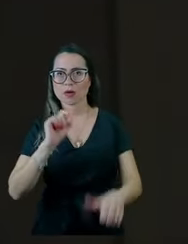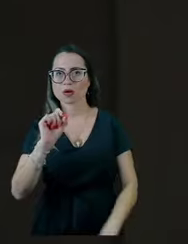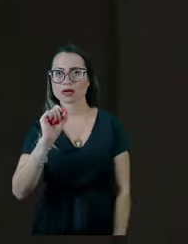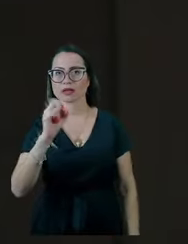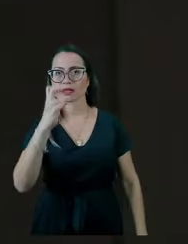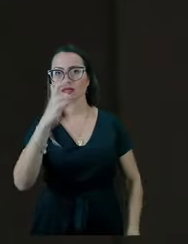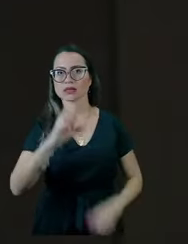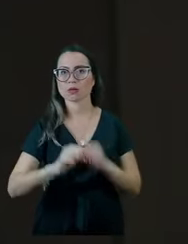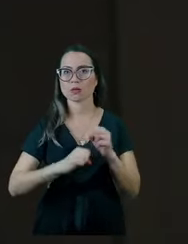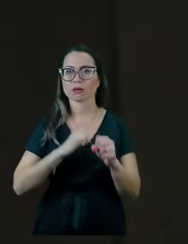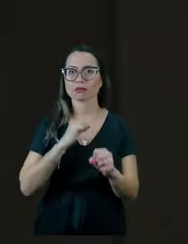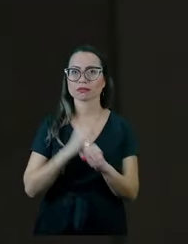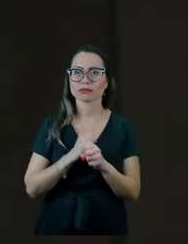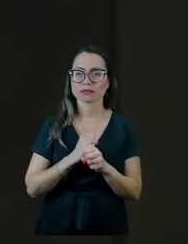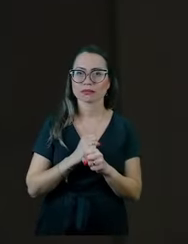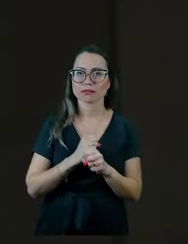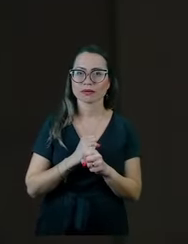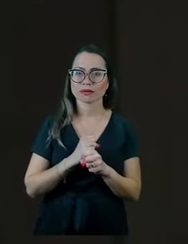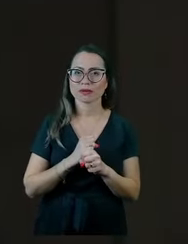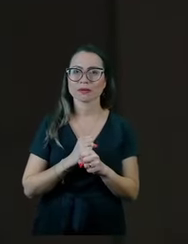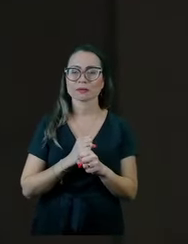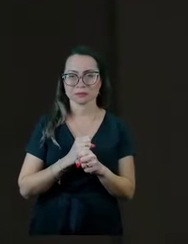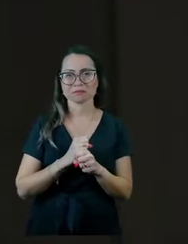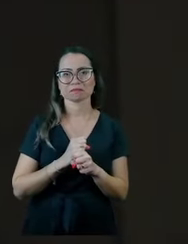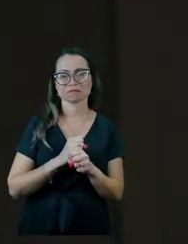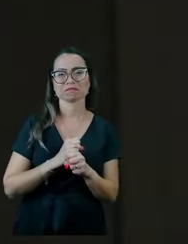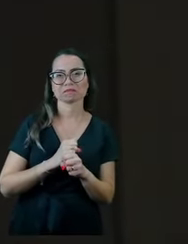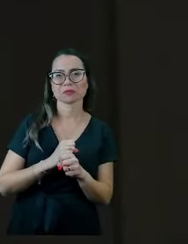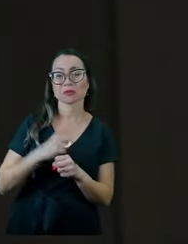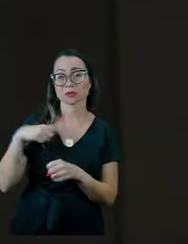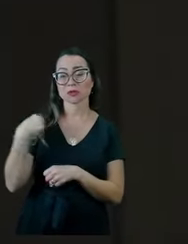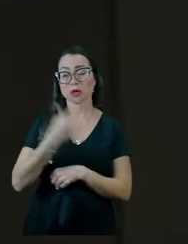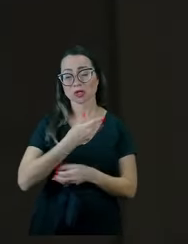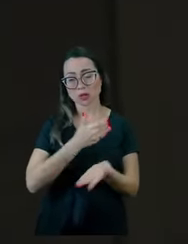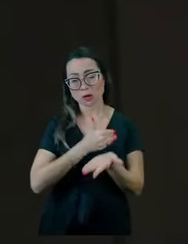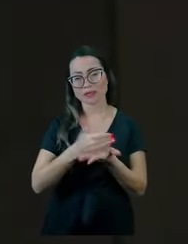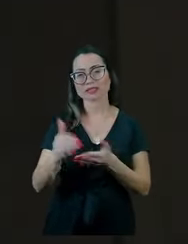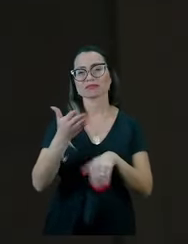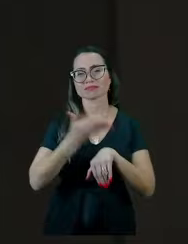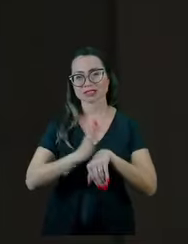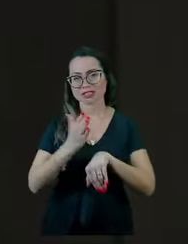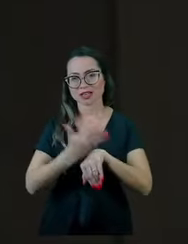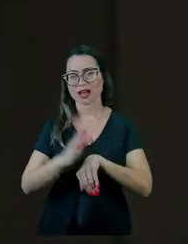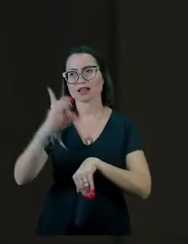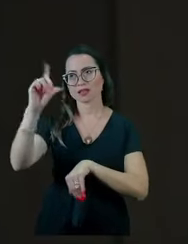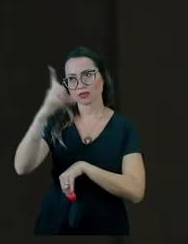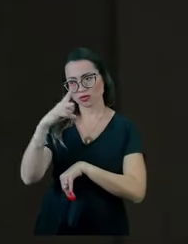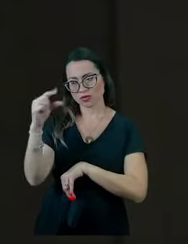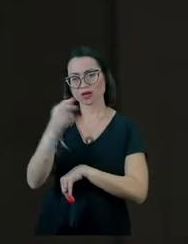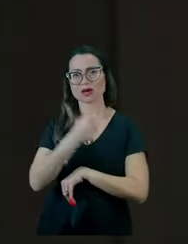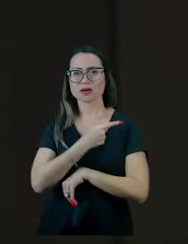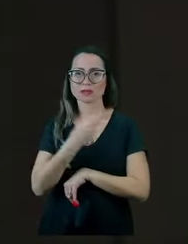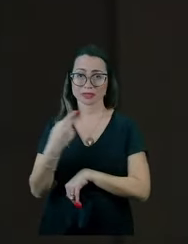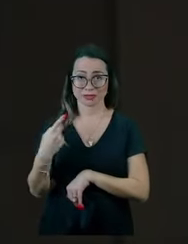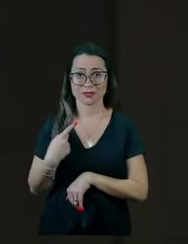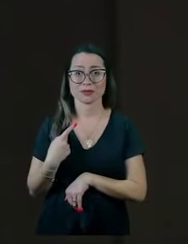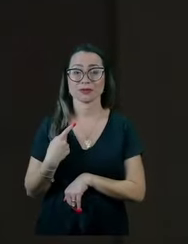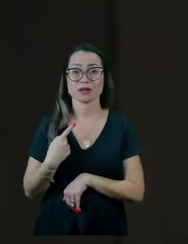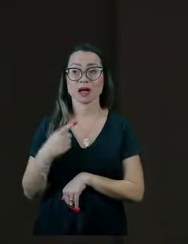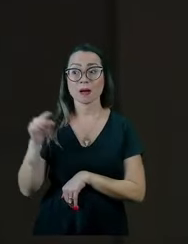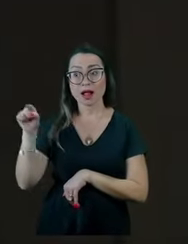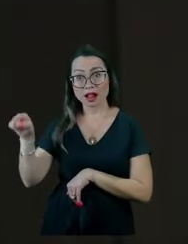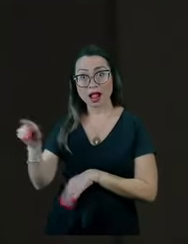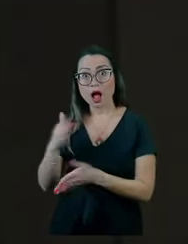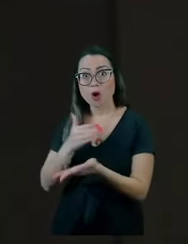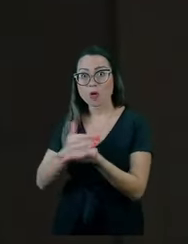nós fomos ordenados ao pastoreio, foi lá que nós começamos a ser treinados pelo Senhor. Mas lá eu comecei a entender